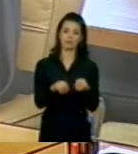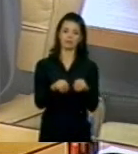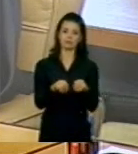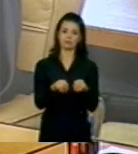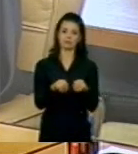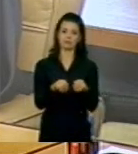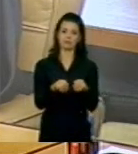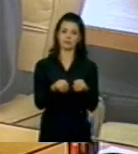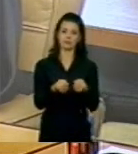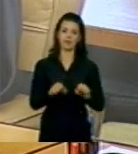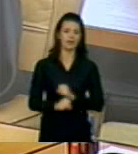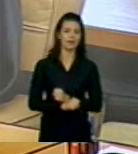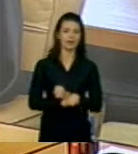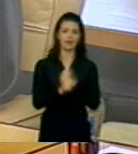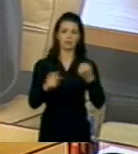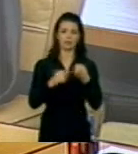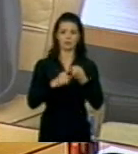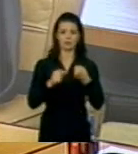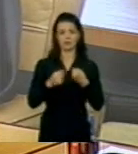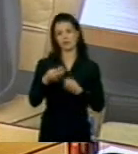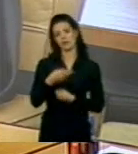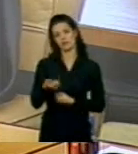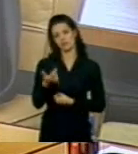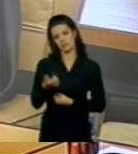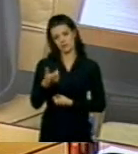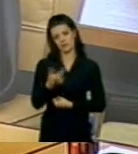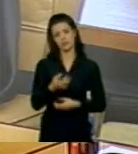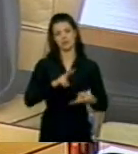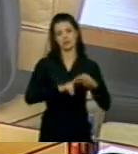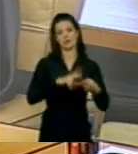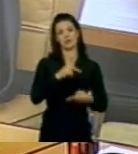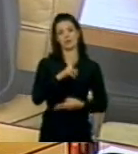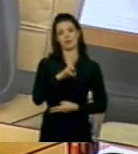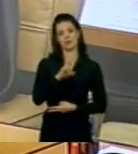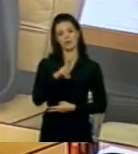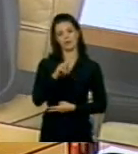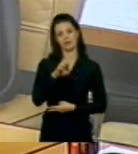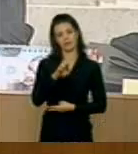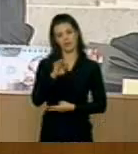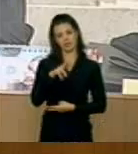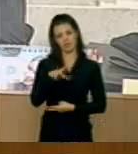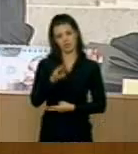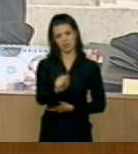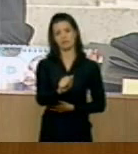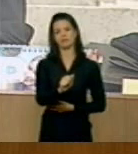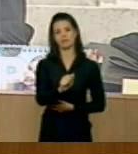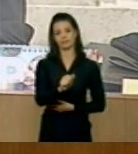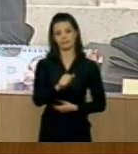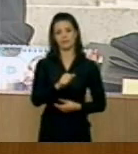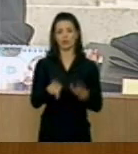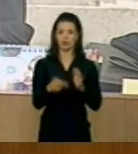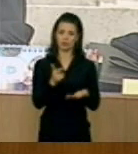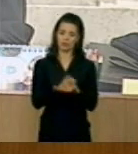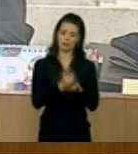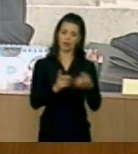impossibilidade da aplicação do artigo 312, que trata da preventiva a parlamentares federais, seja do caput desse artigo, seja do